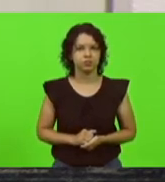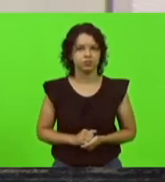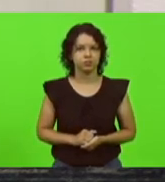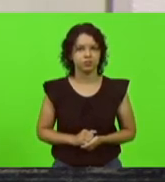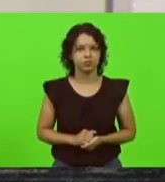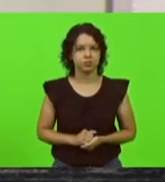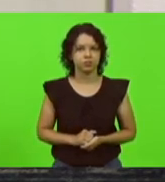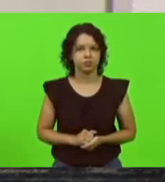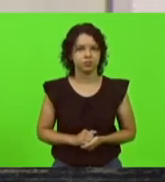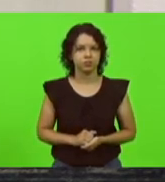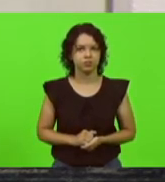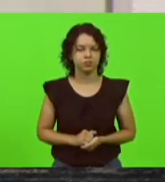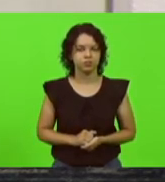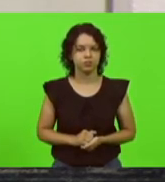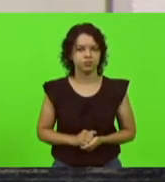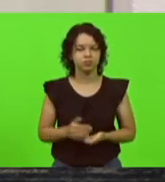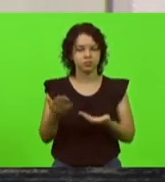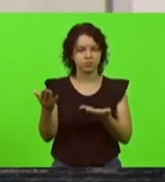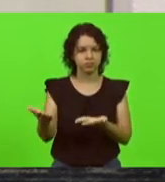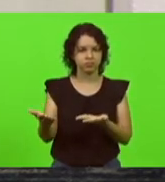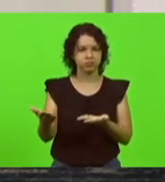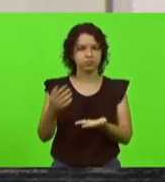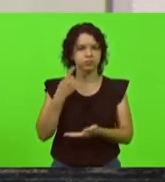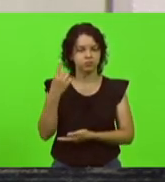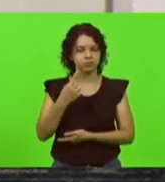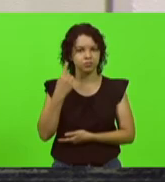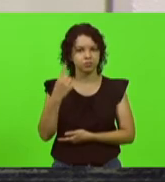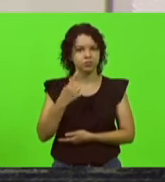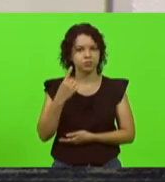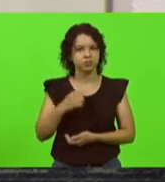Com a palavra, deputado